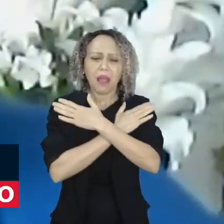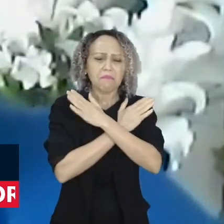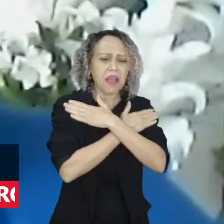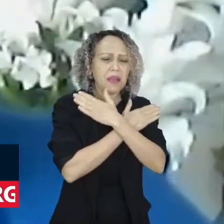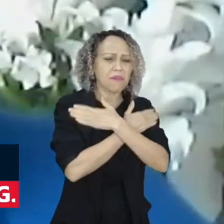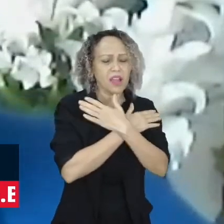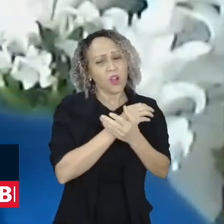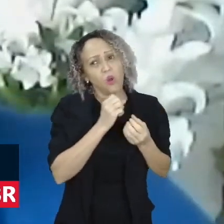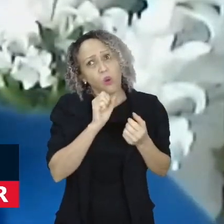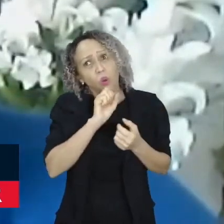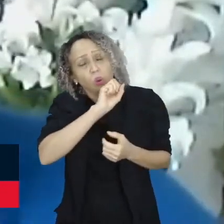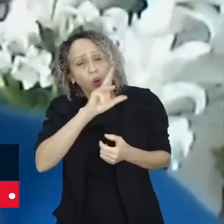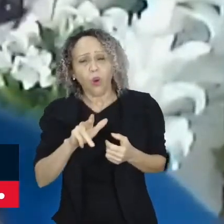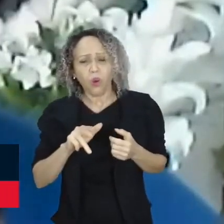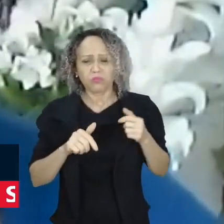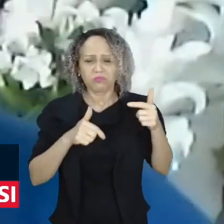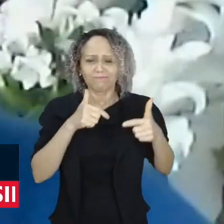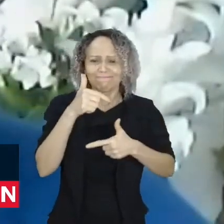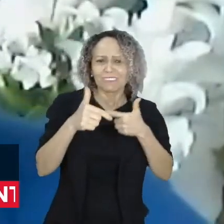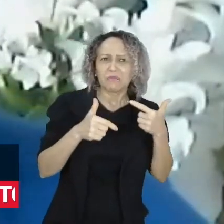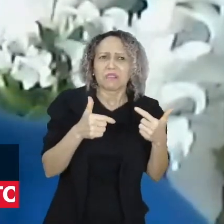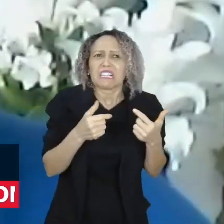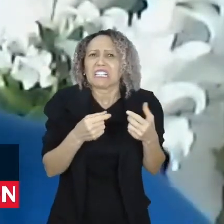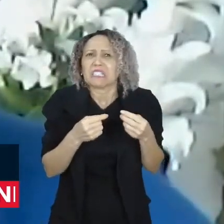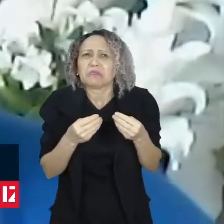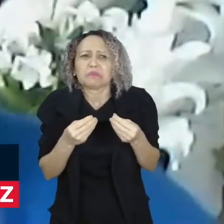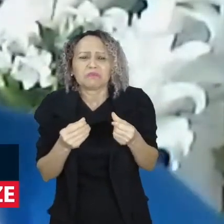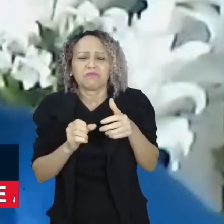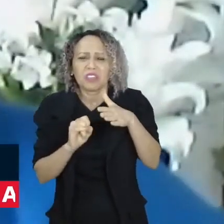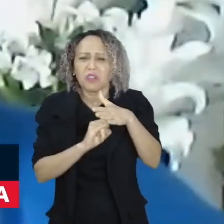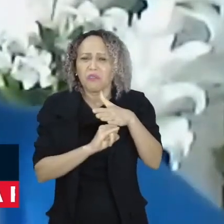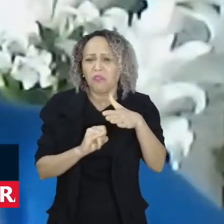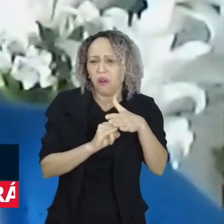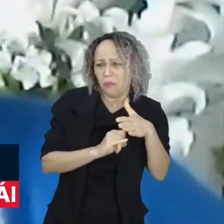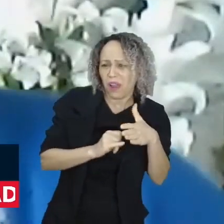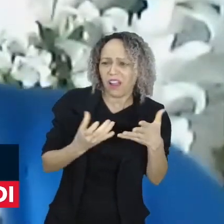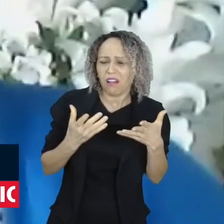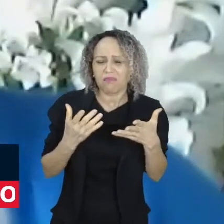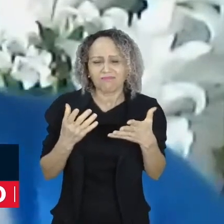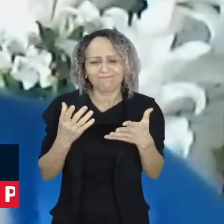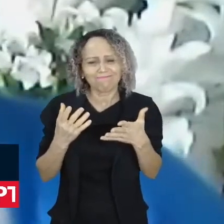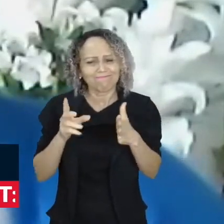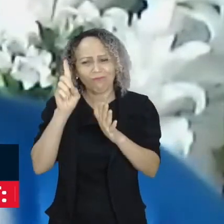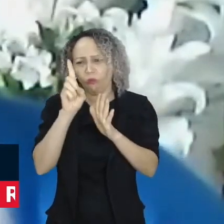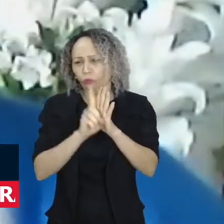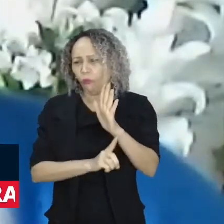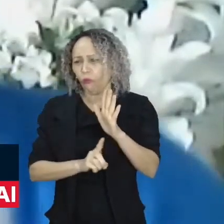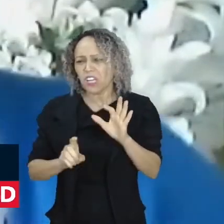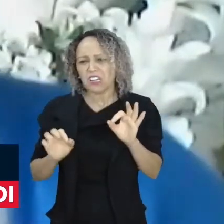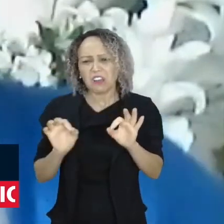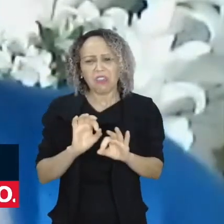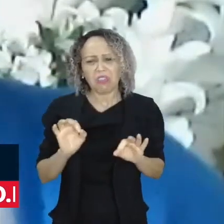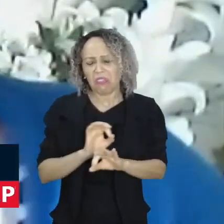domicílio eleitoral escolhido pelo Jair Bolsonaro durante toda a sua vida. Vamos ver o que a Benedita disse